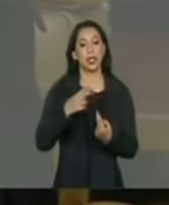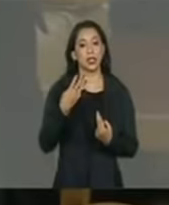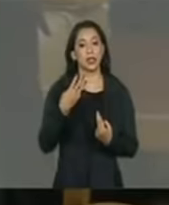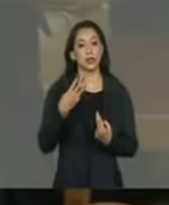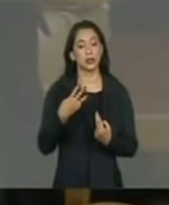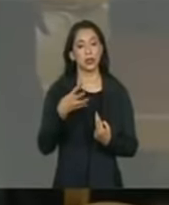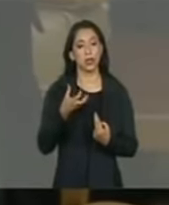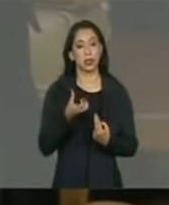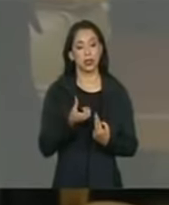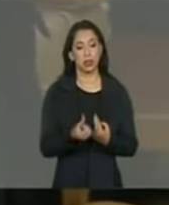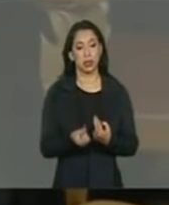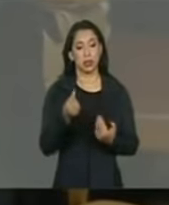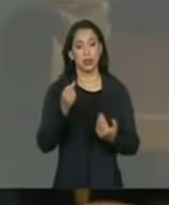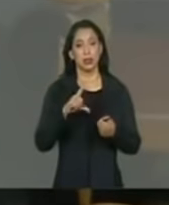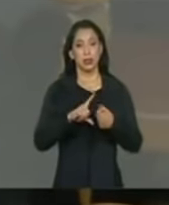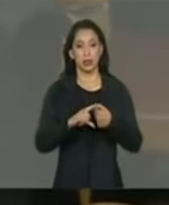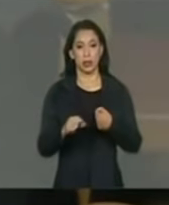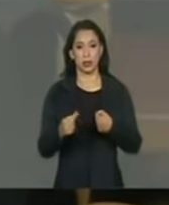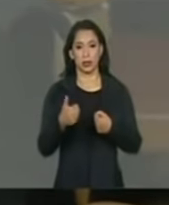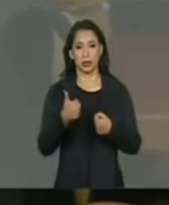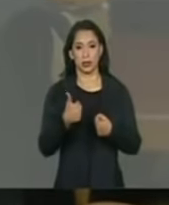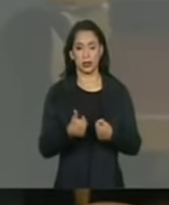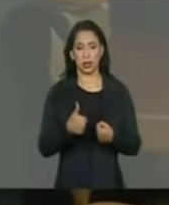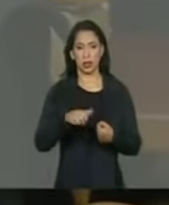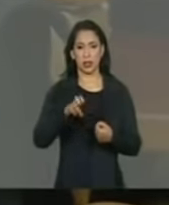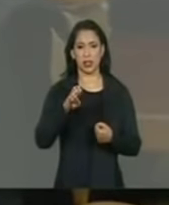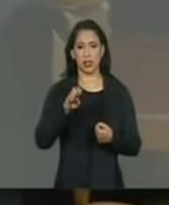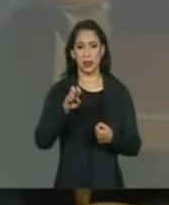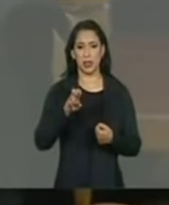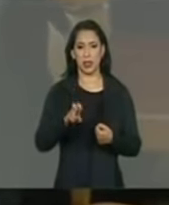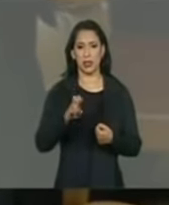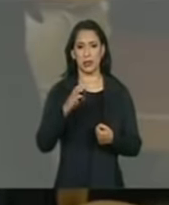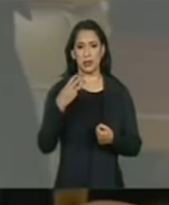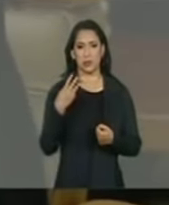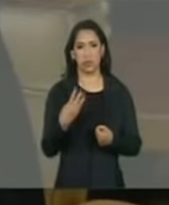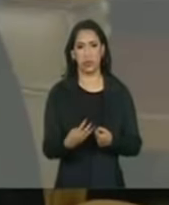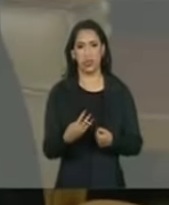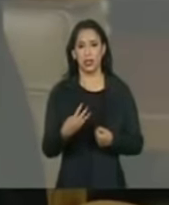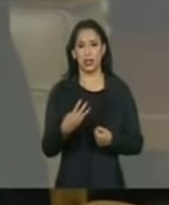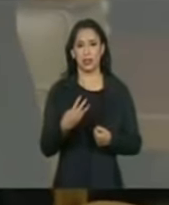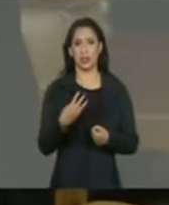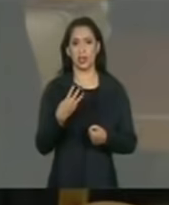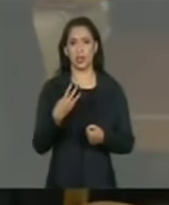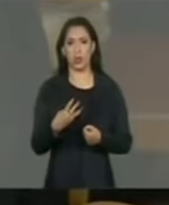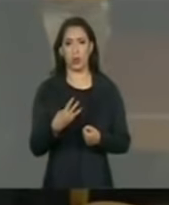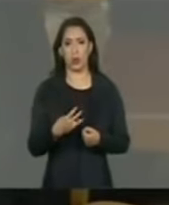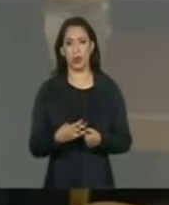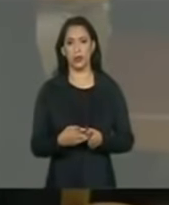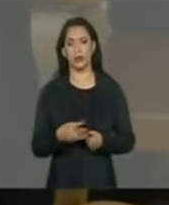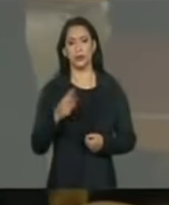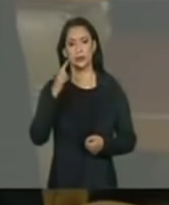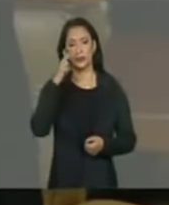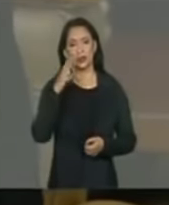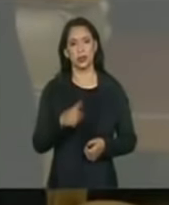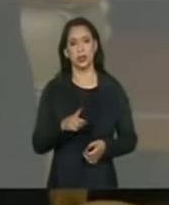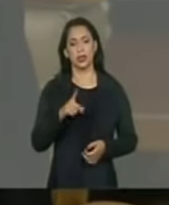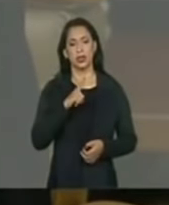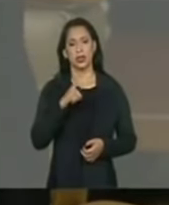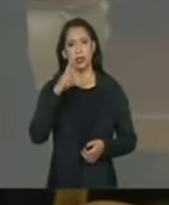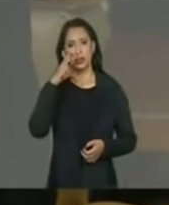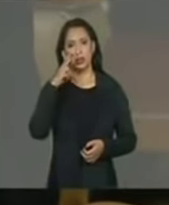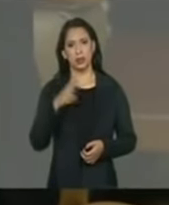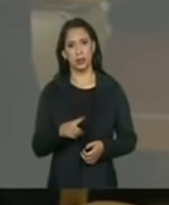do artigo 153 é por implícito di a existência imanência